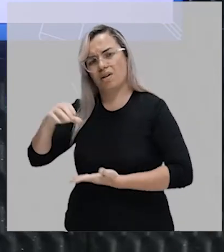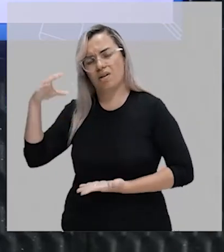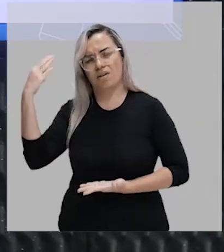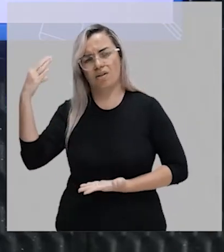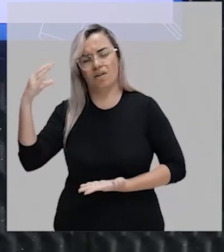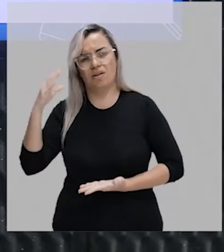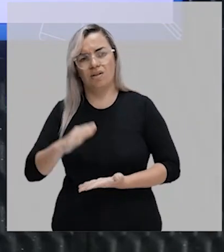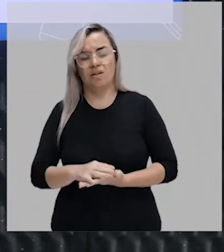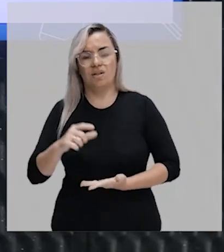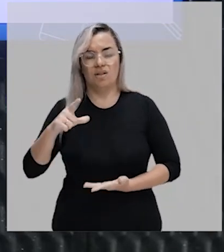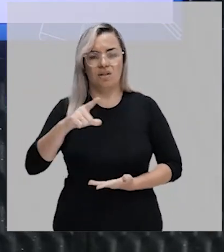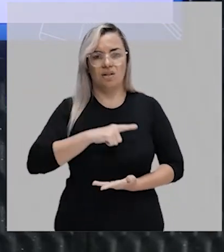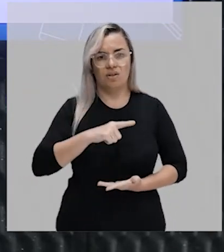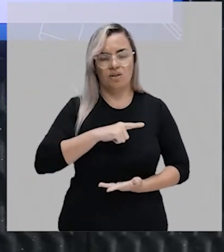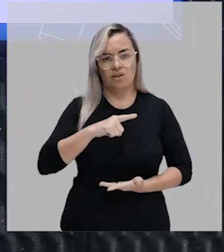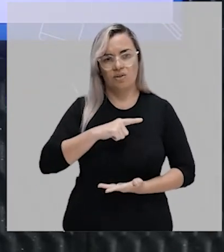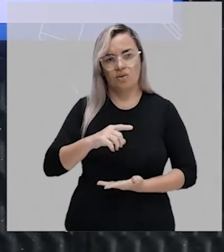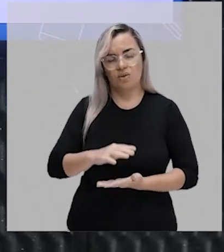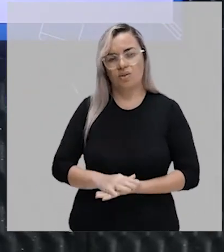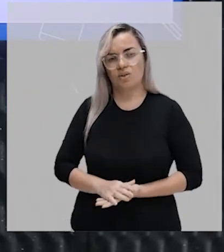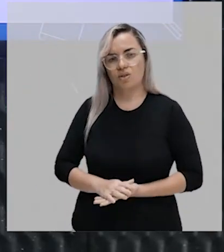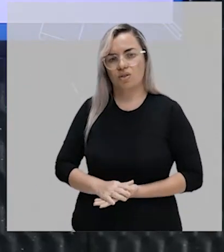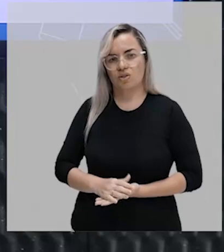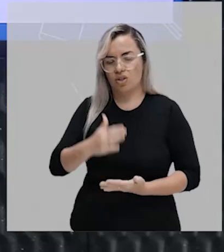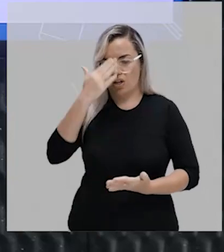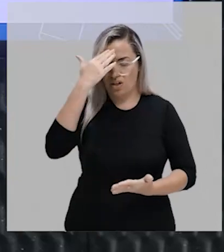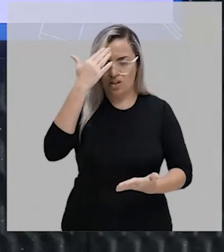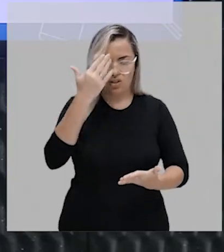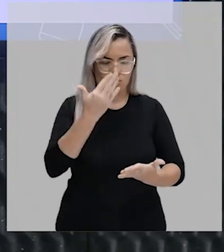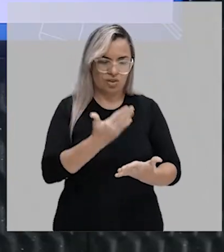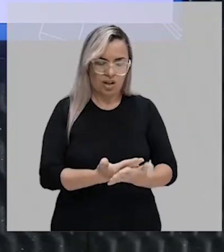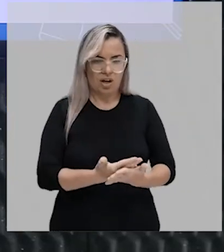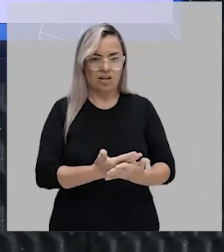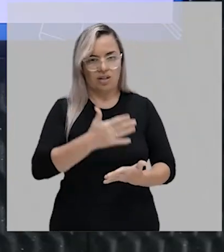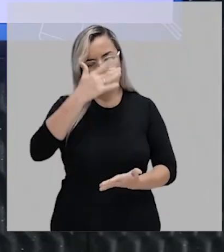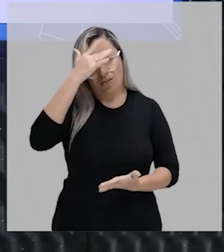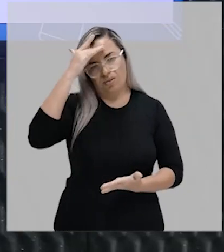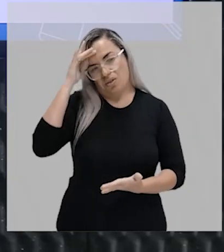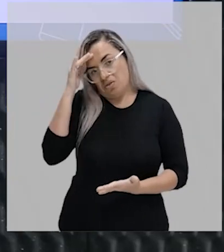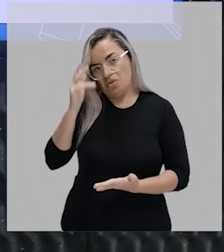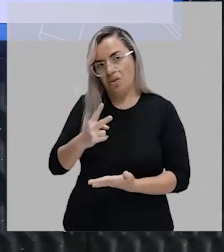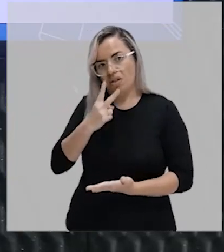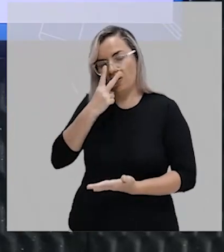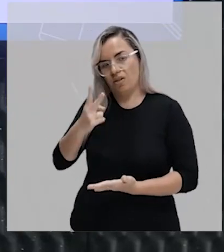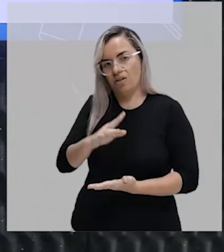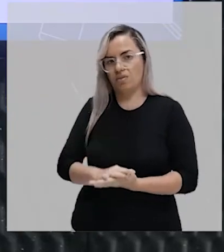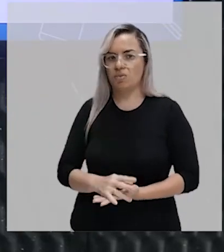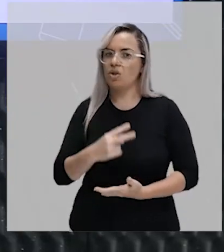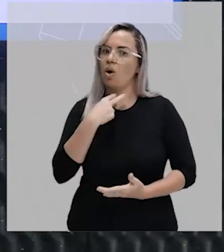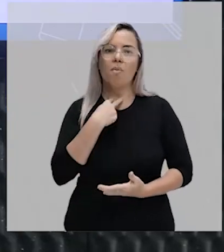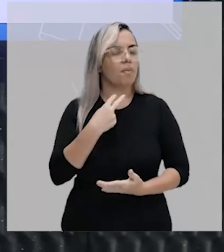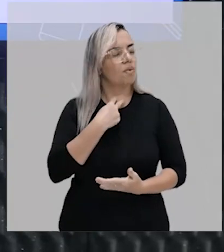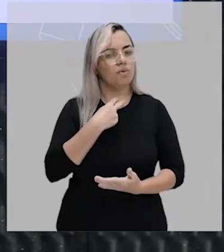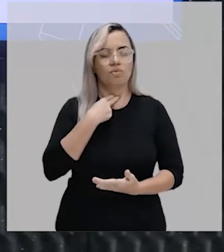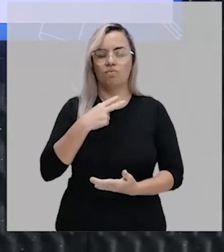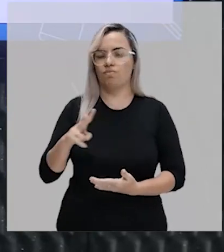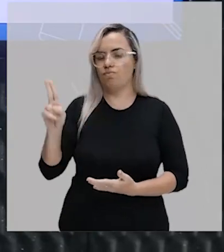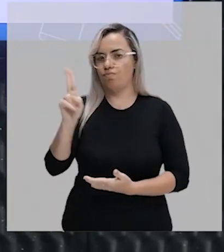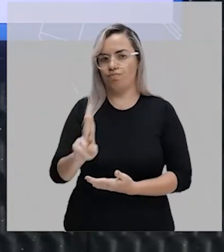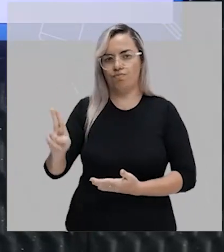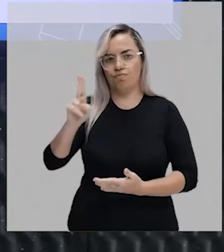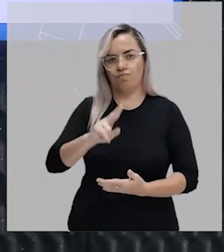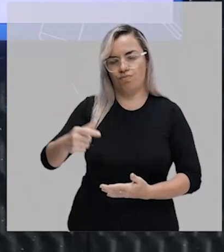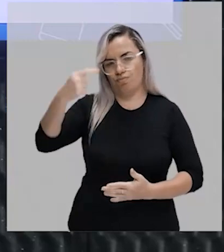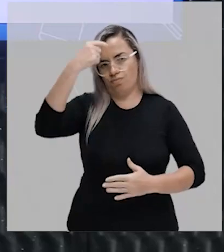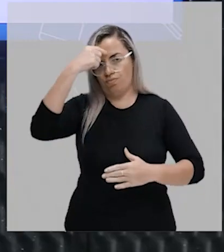ele tem base, na verdade, em superstições das pessoas. Então, a gente não pode utilizar o senso comum para estar